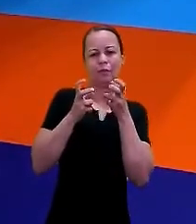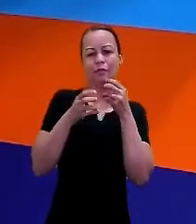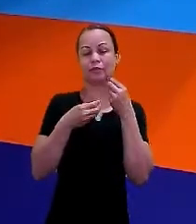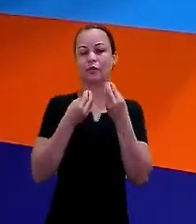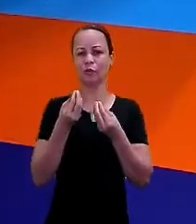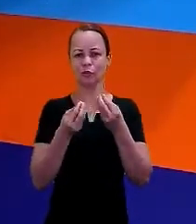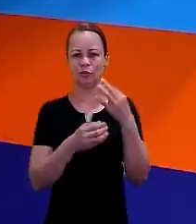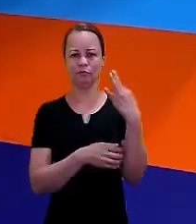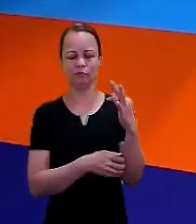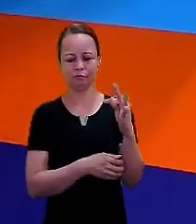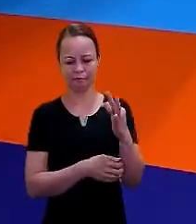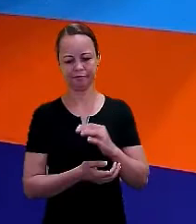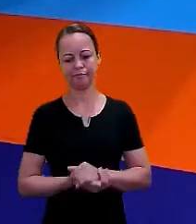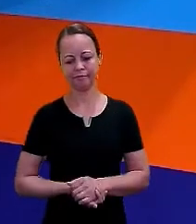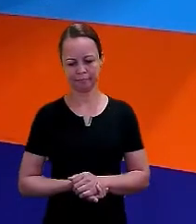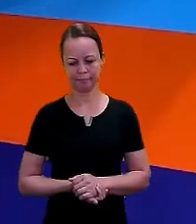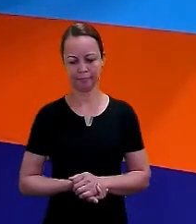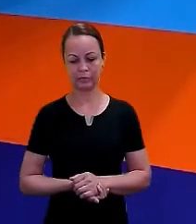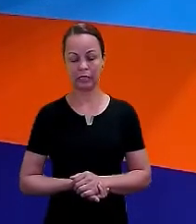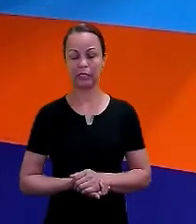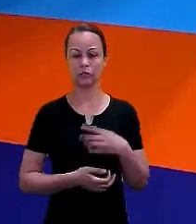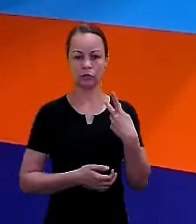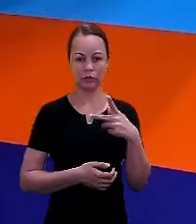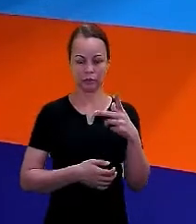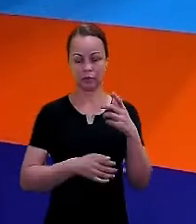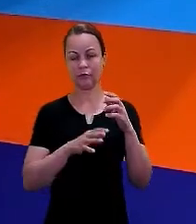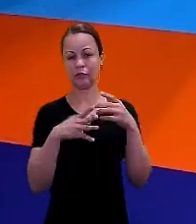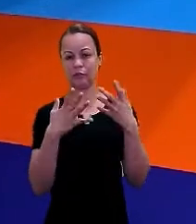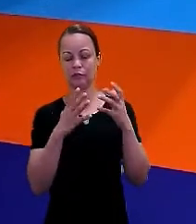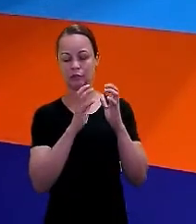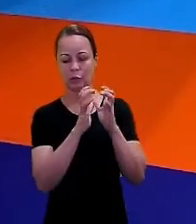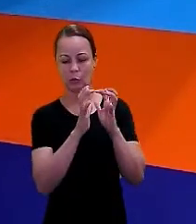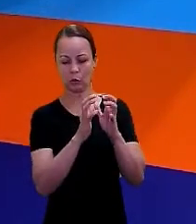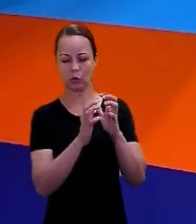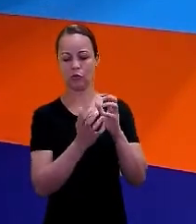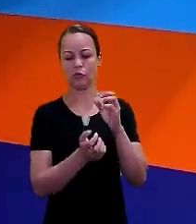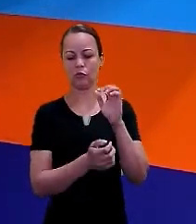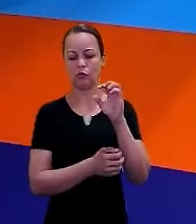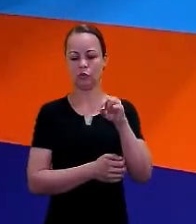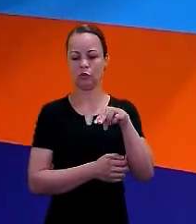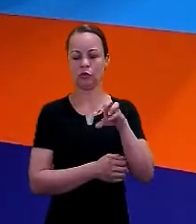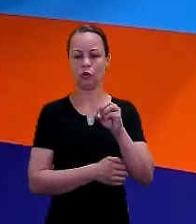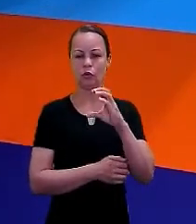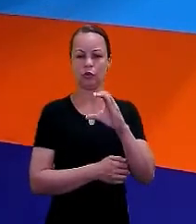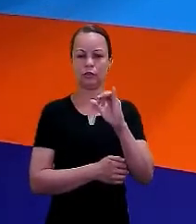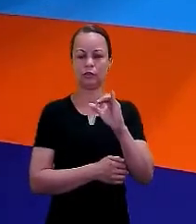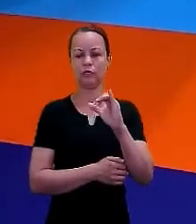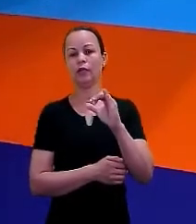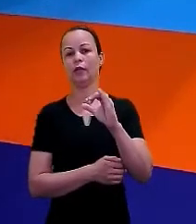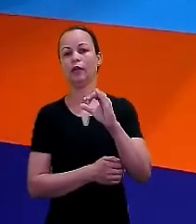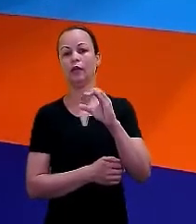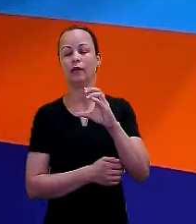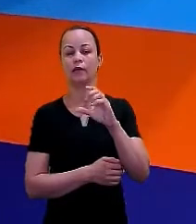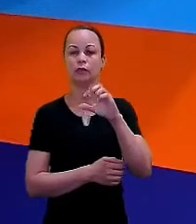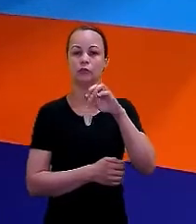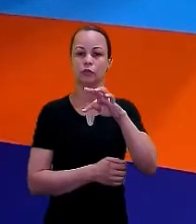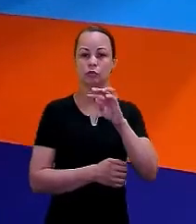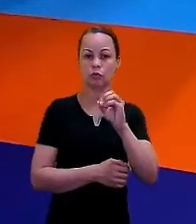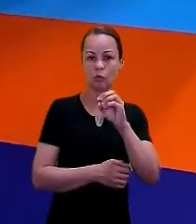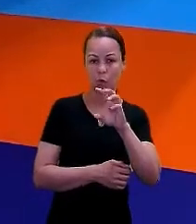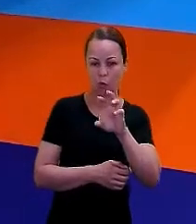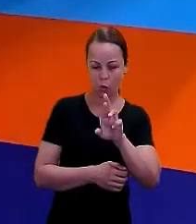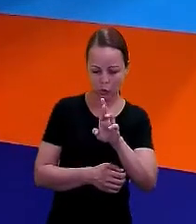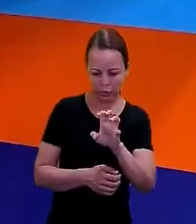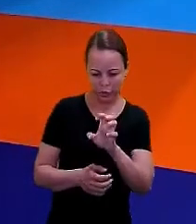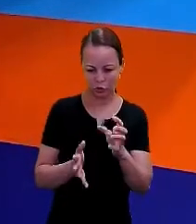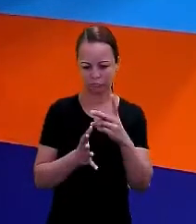Então, preste atenção. Então, a partir desses neurônios noceptores, vai se caminhando isso para a medula espinhal.